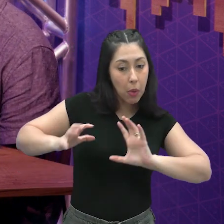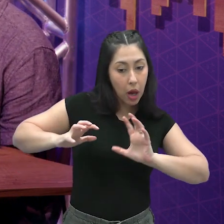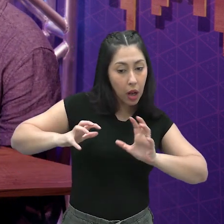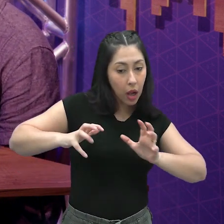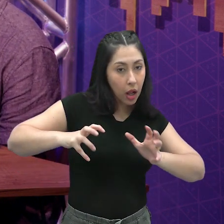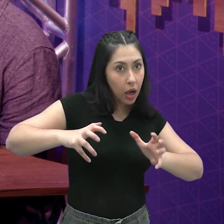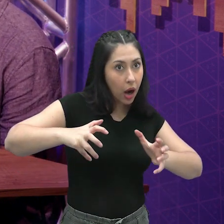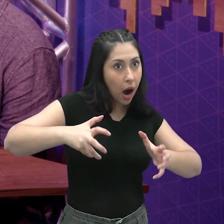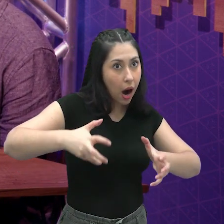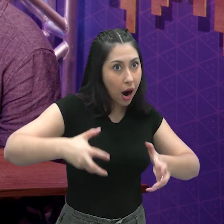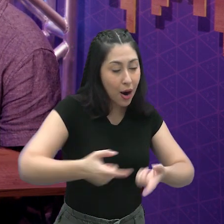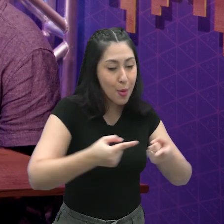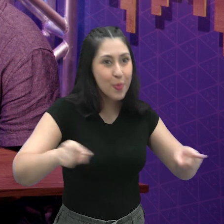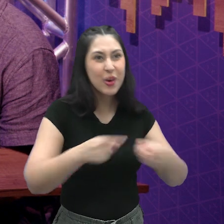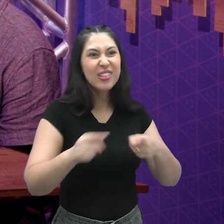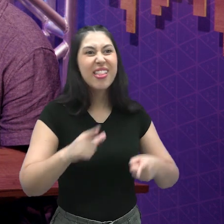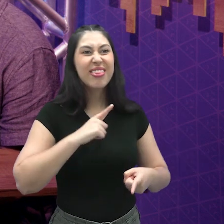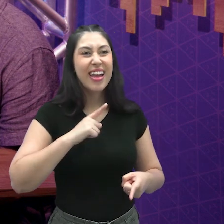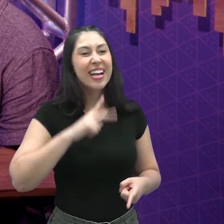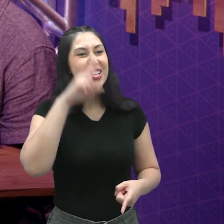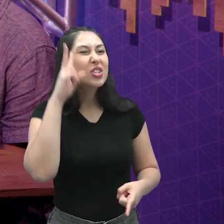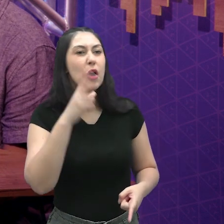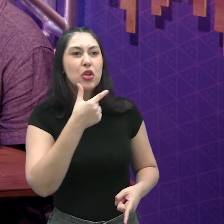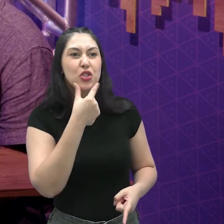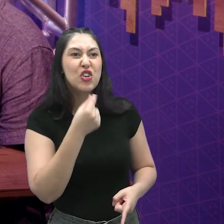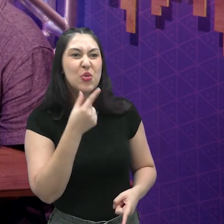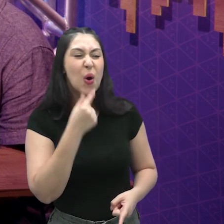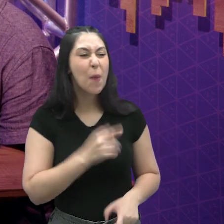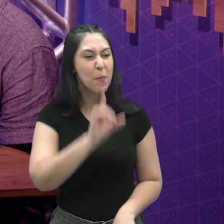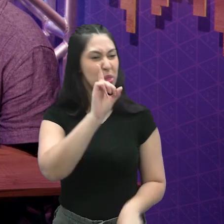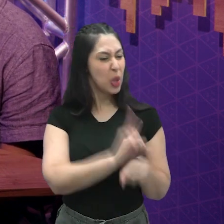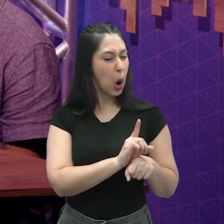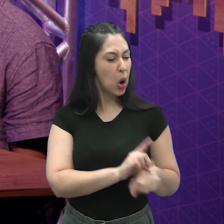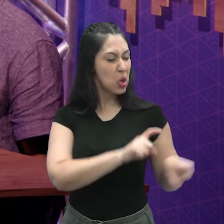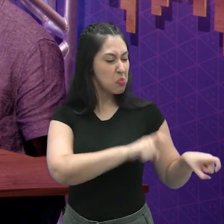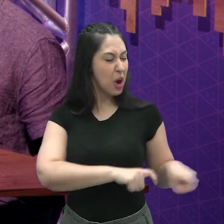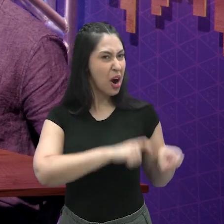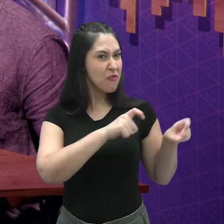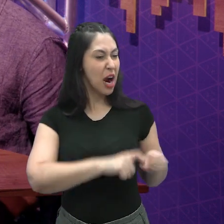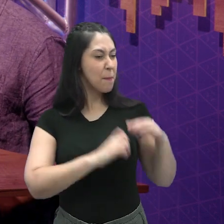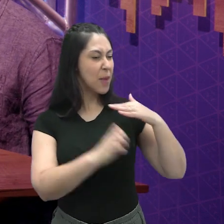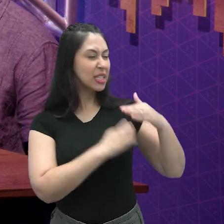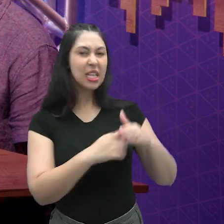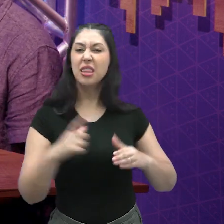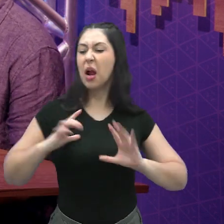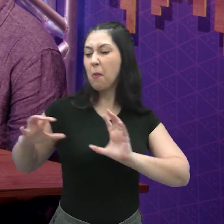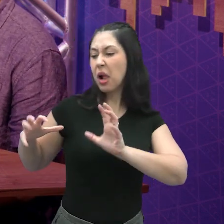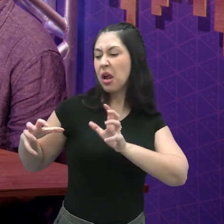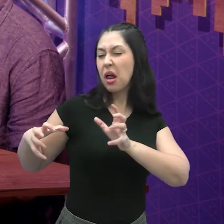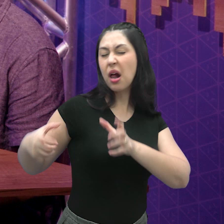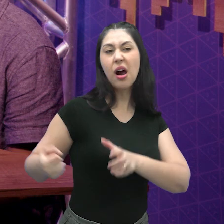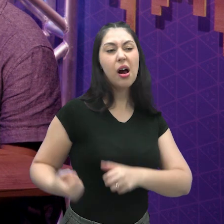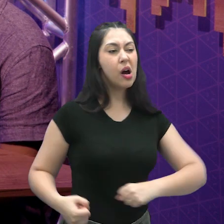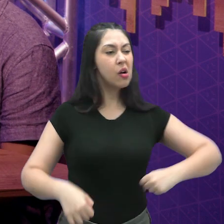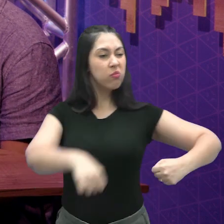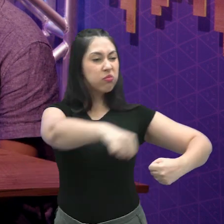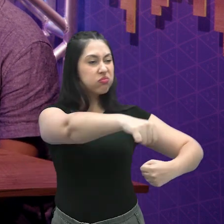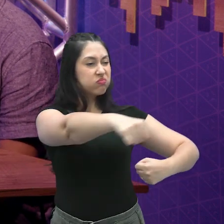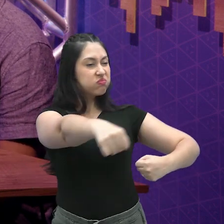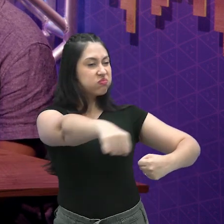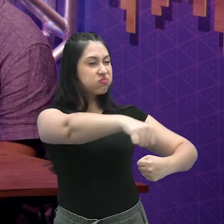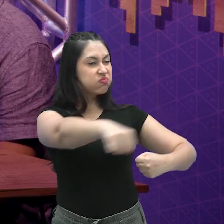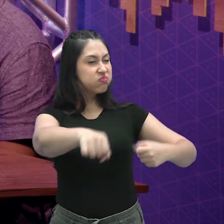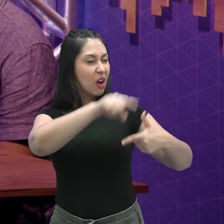Que já é aquele produtor de terra, aquele cara, aquele grande empresário que Ele tem vai falar sobre trator, maquinário, vai Hilux, falar